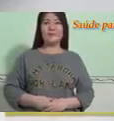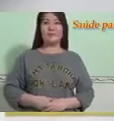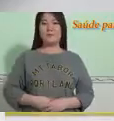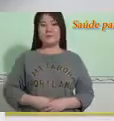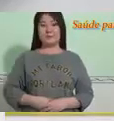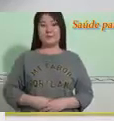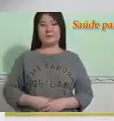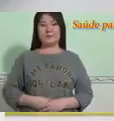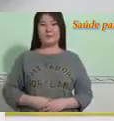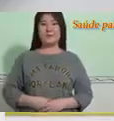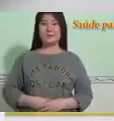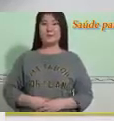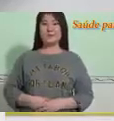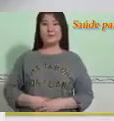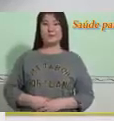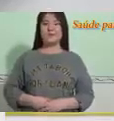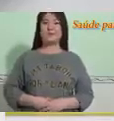cegueira.